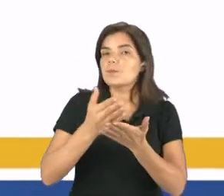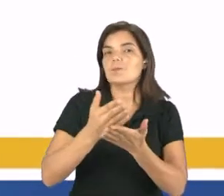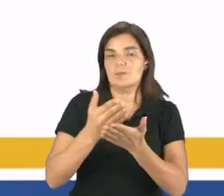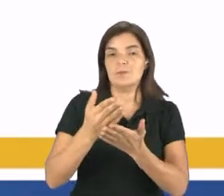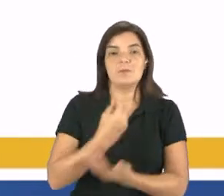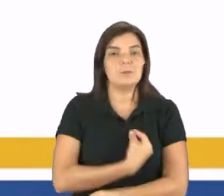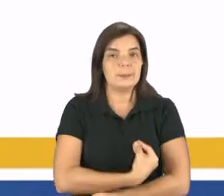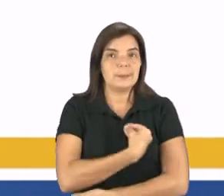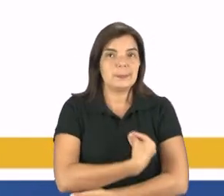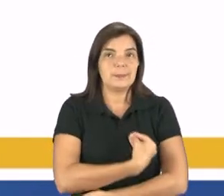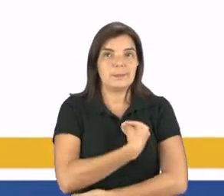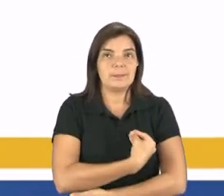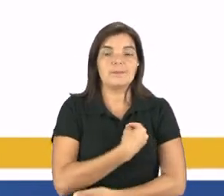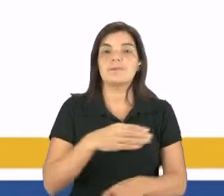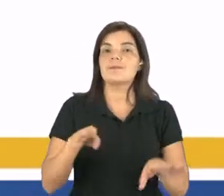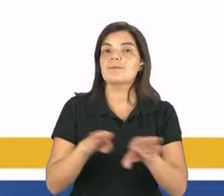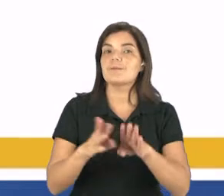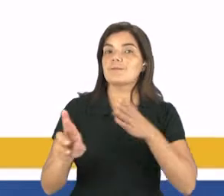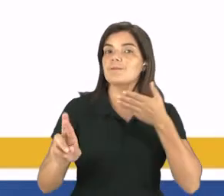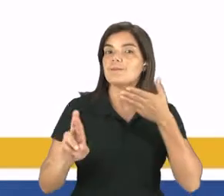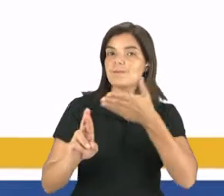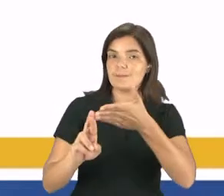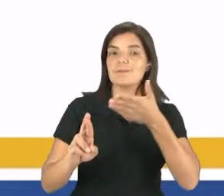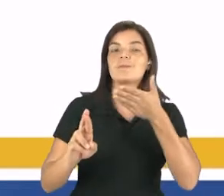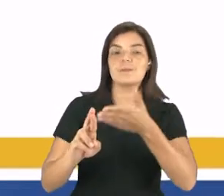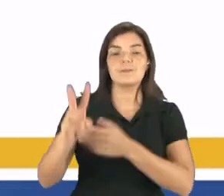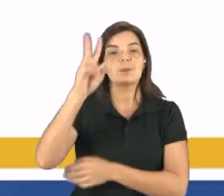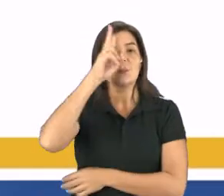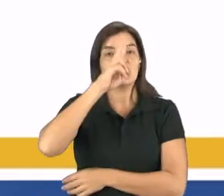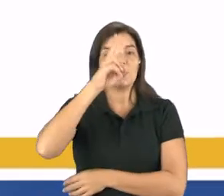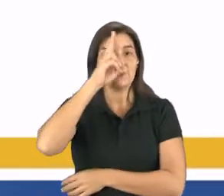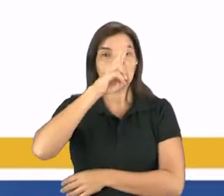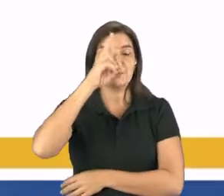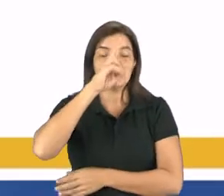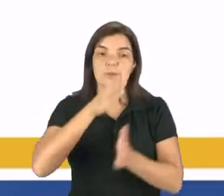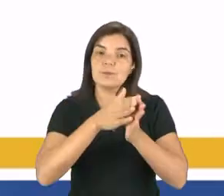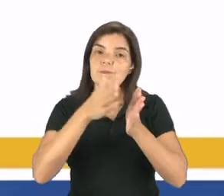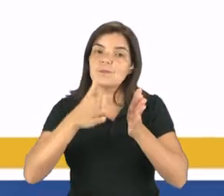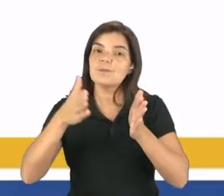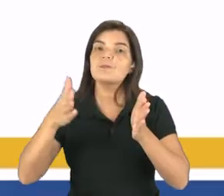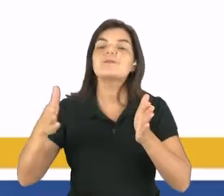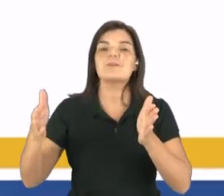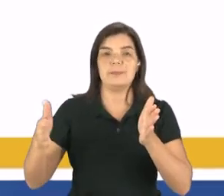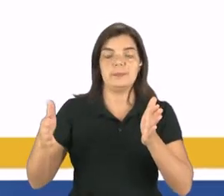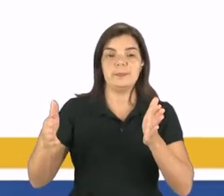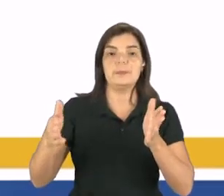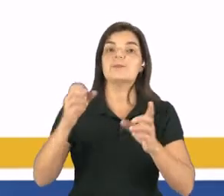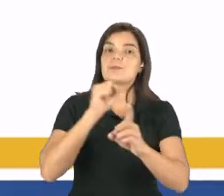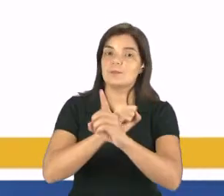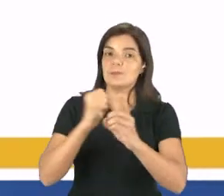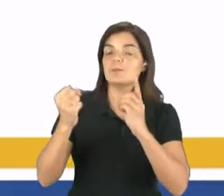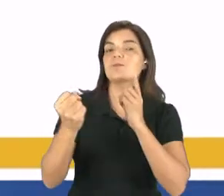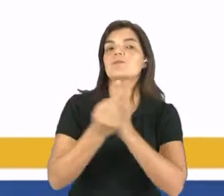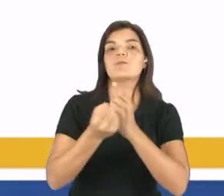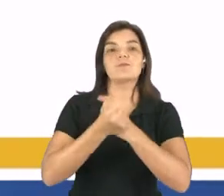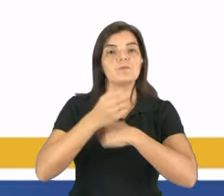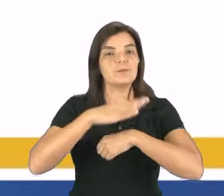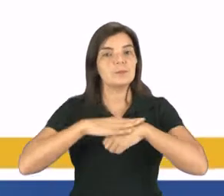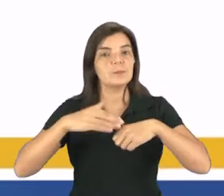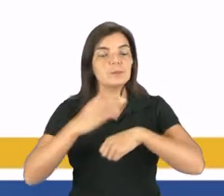pela sobrevivência, no que se refere à sua história, né, passando pelas esferas sociais,